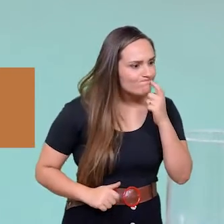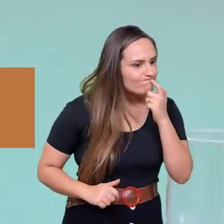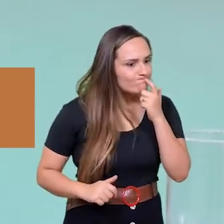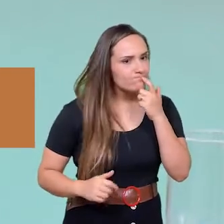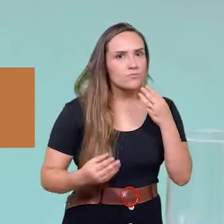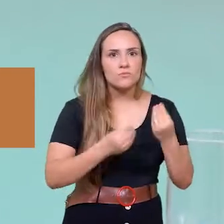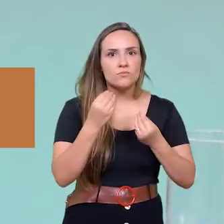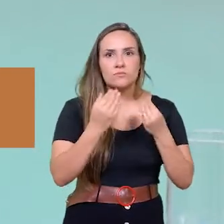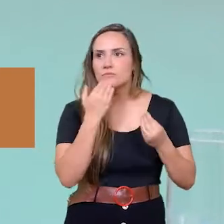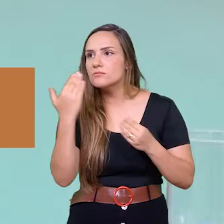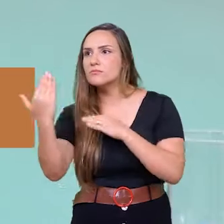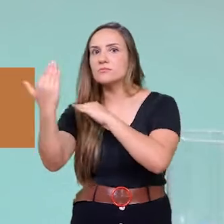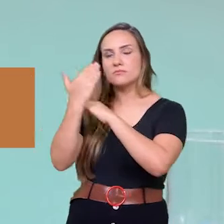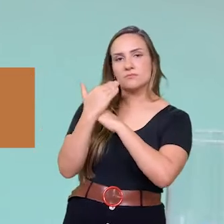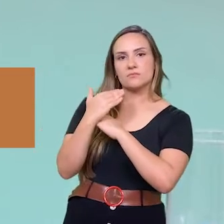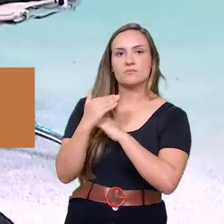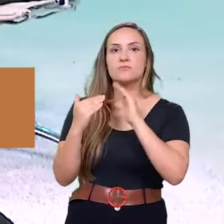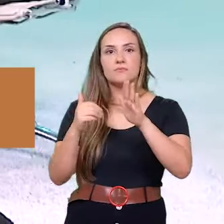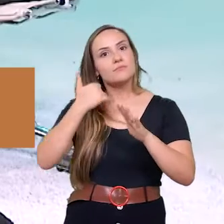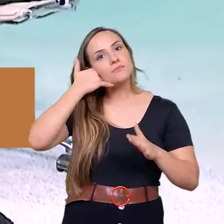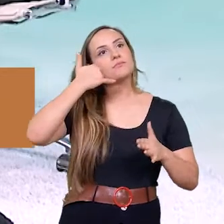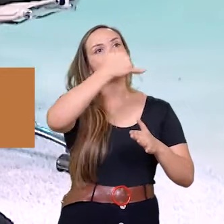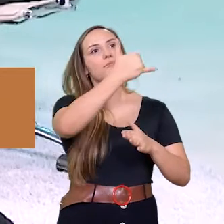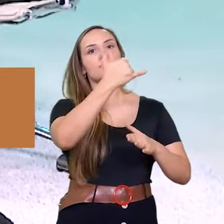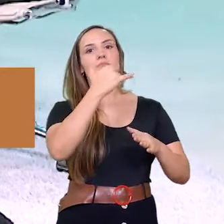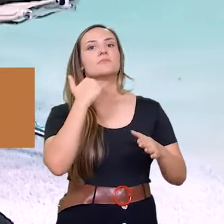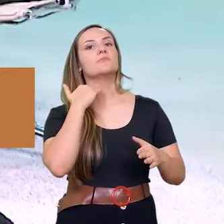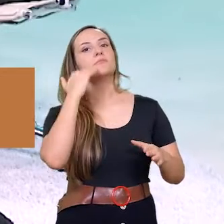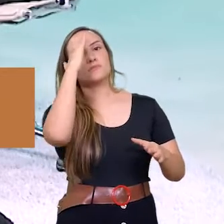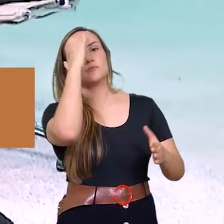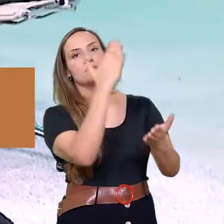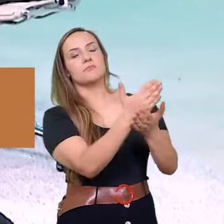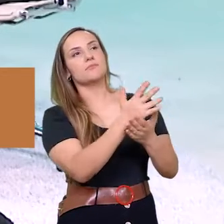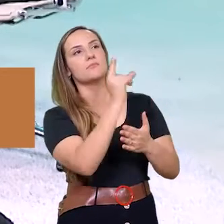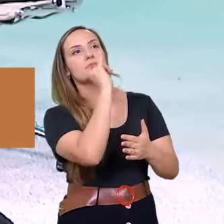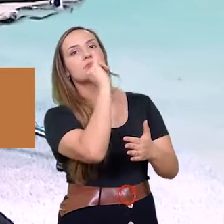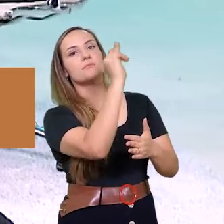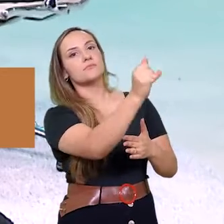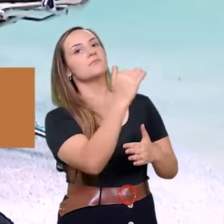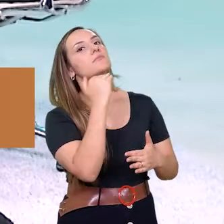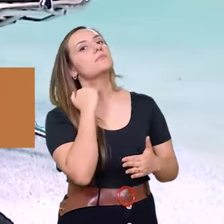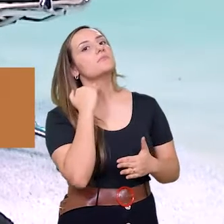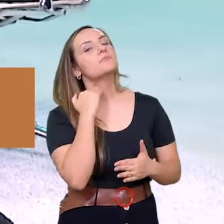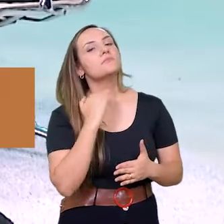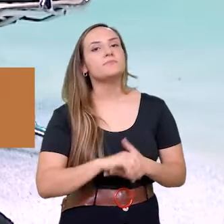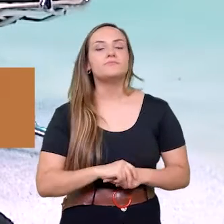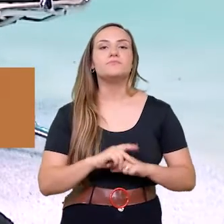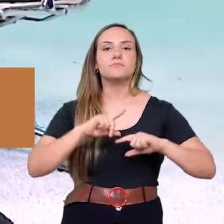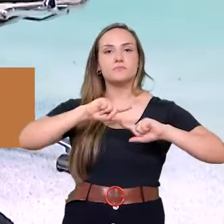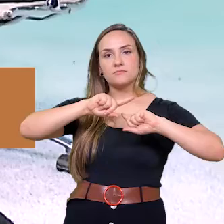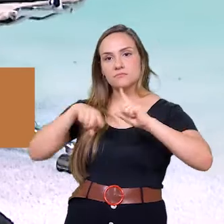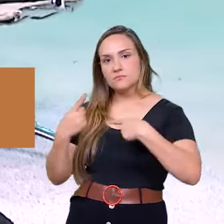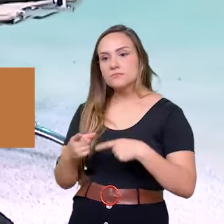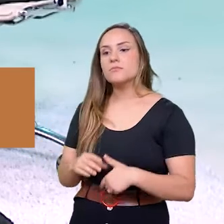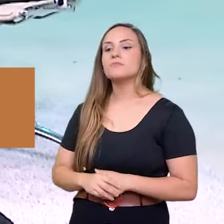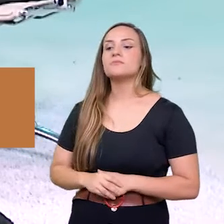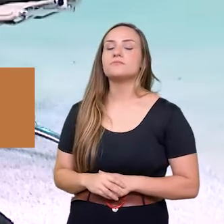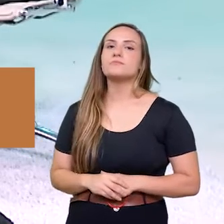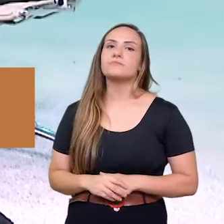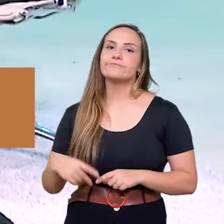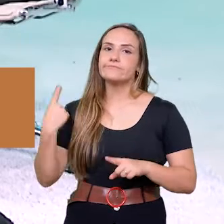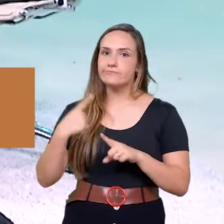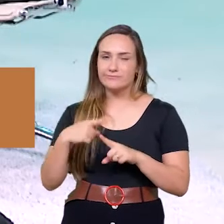melhor momento de procurar essa ajuda? Primeiro, o banco. Primeiro o banco. Primeiro você tem que avisar o seu banco. E em